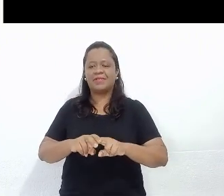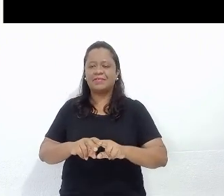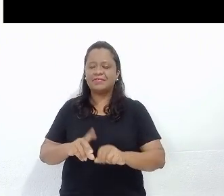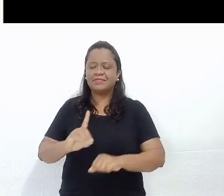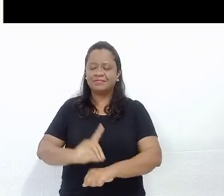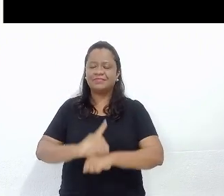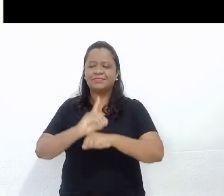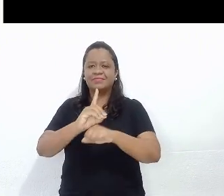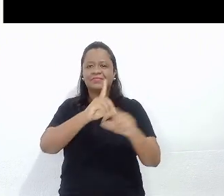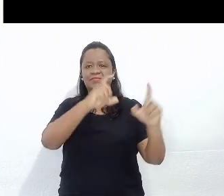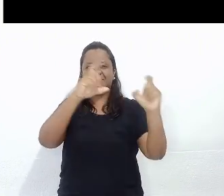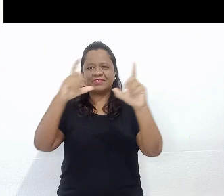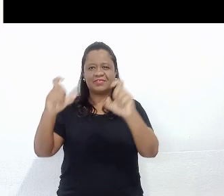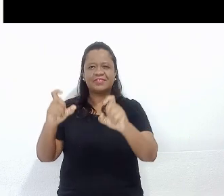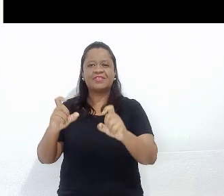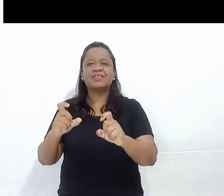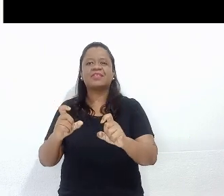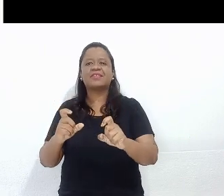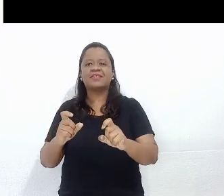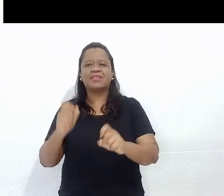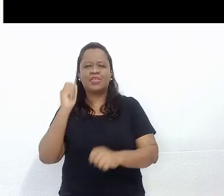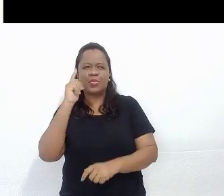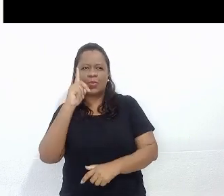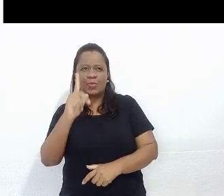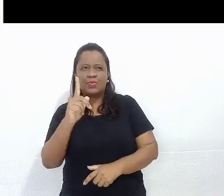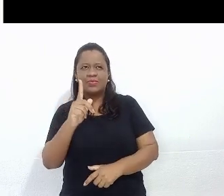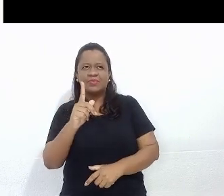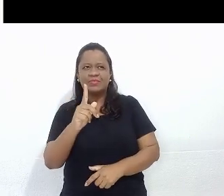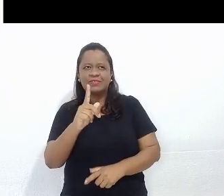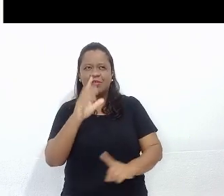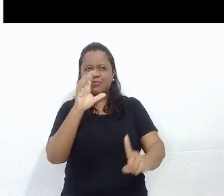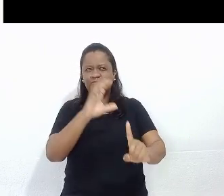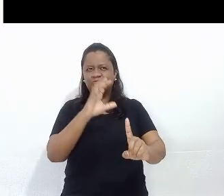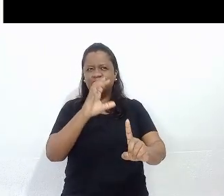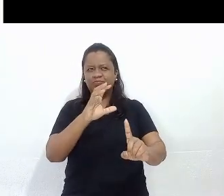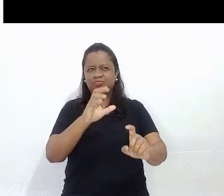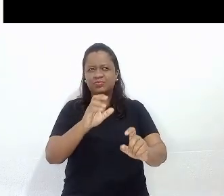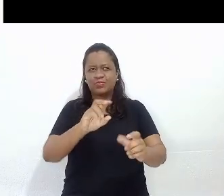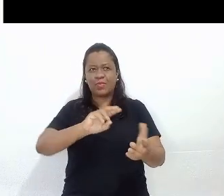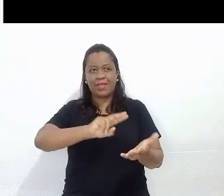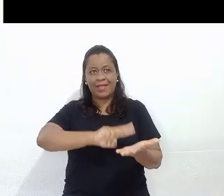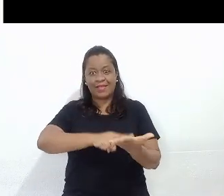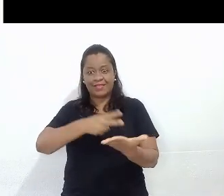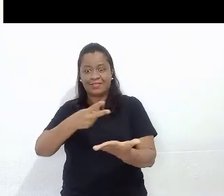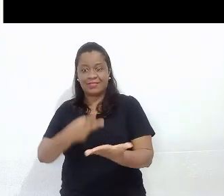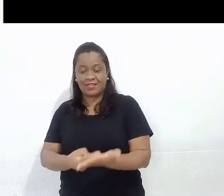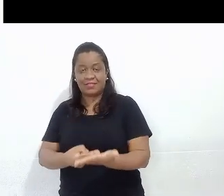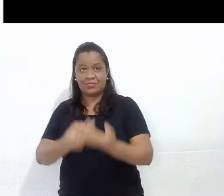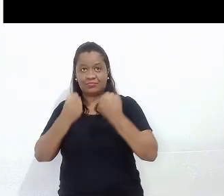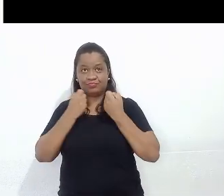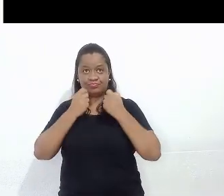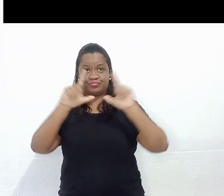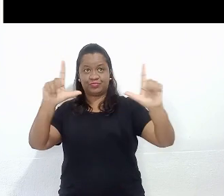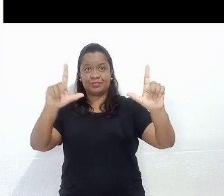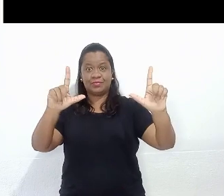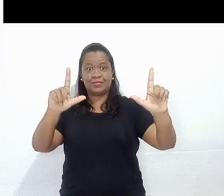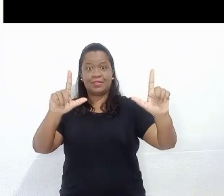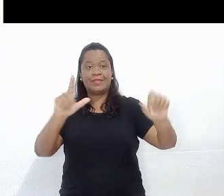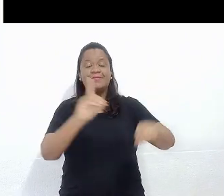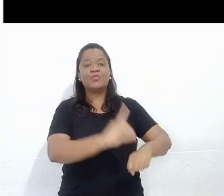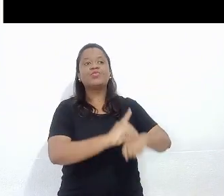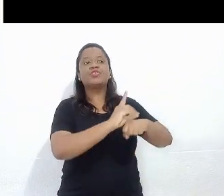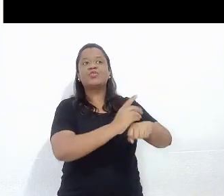conseguiu traduzir para a tecnologia tudo aquilo que o Spike Lee pensou como diretor, né? Eu quero passar